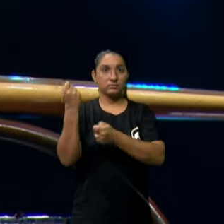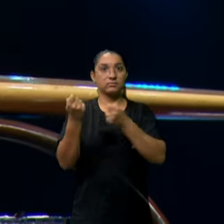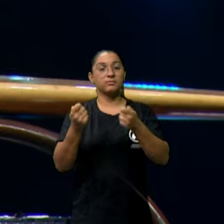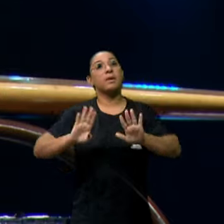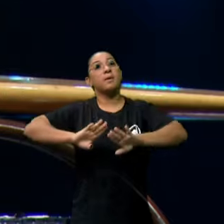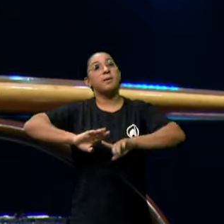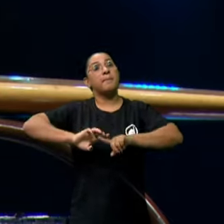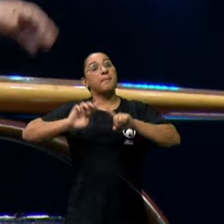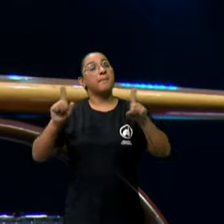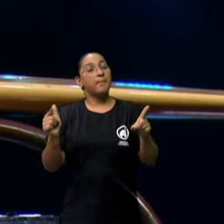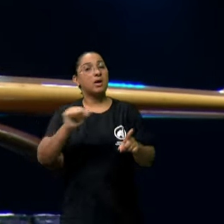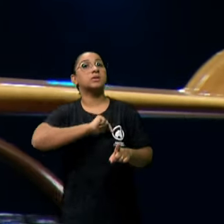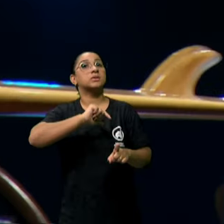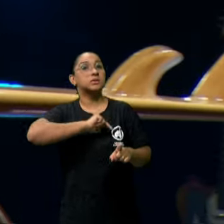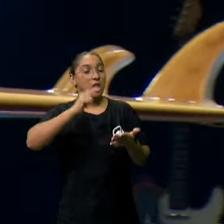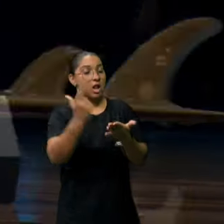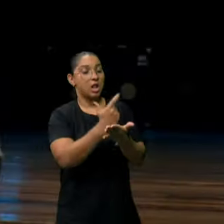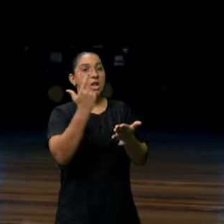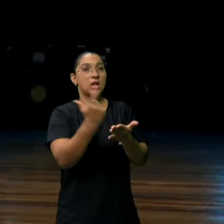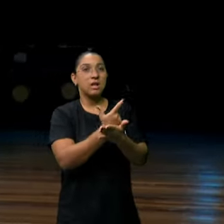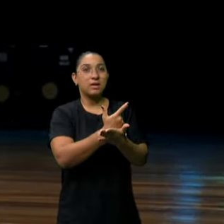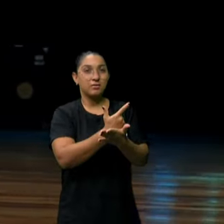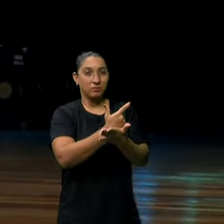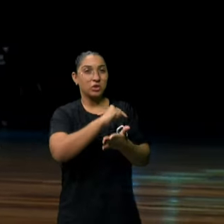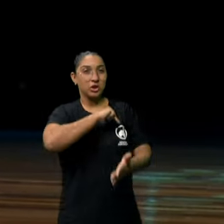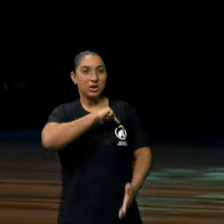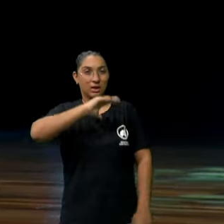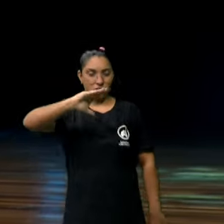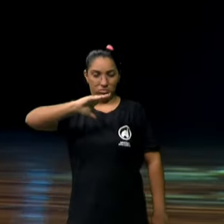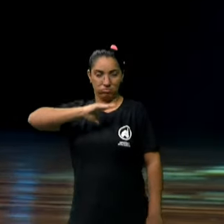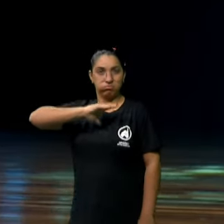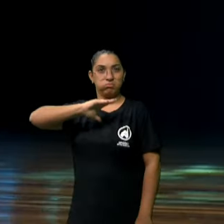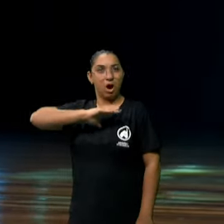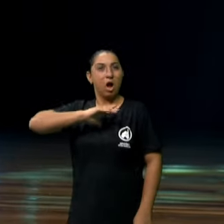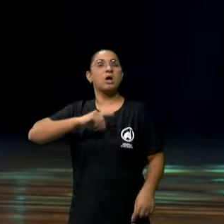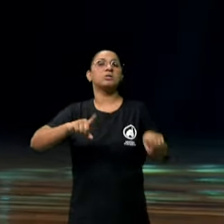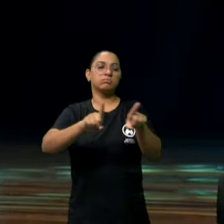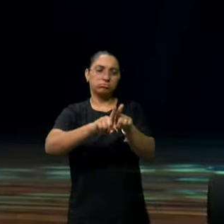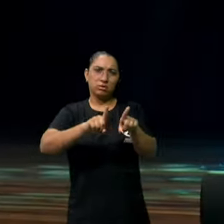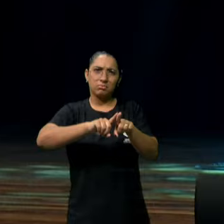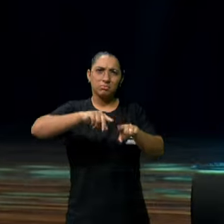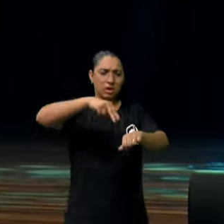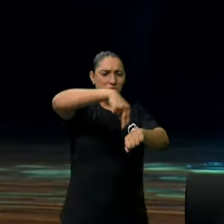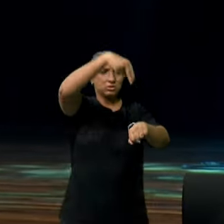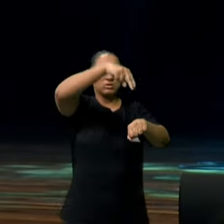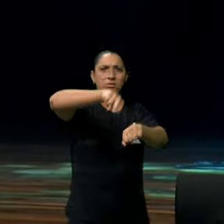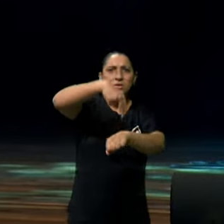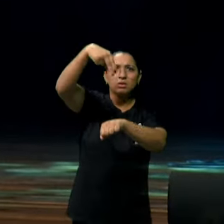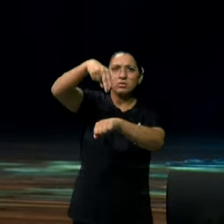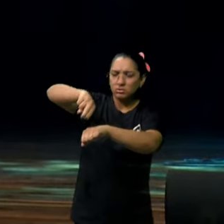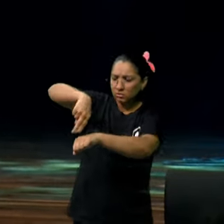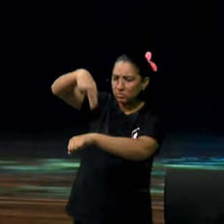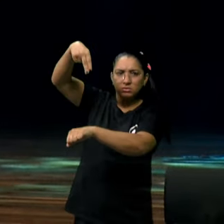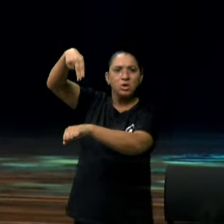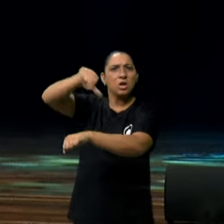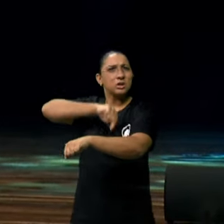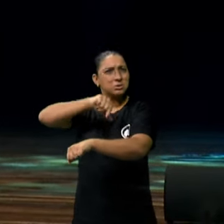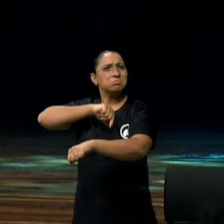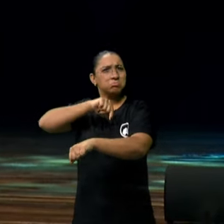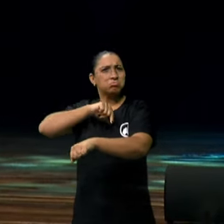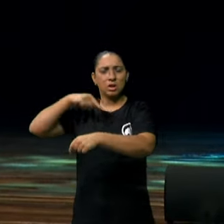mas existem também os livros da cidades o livro da Nação os livros da geração